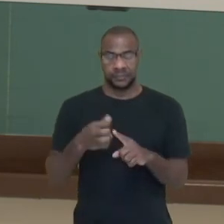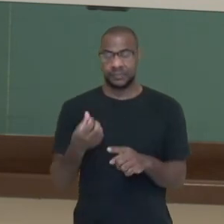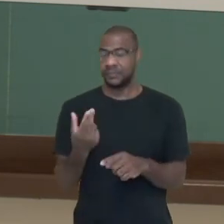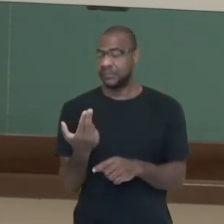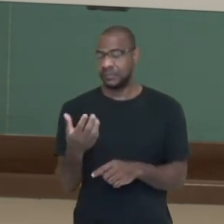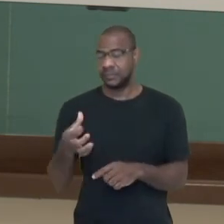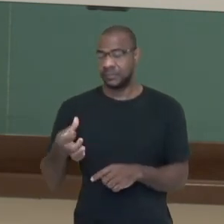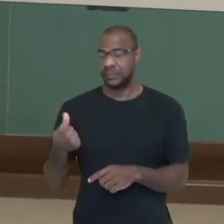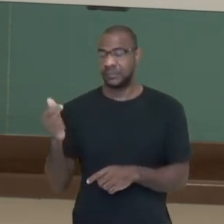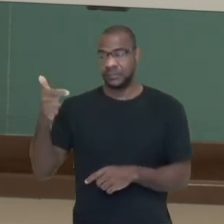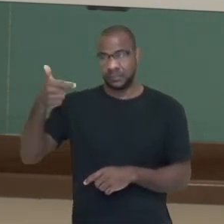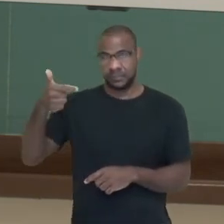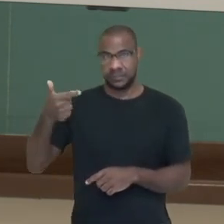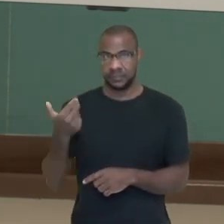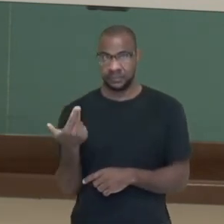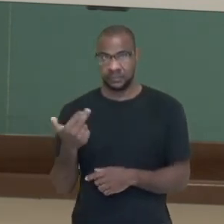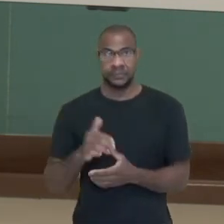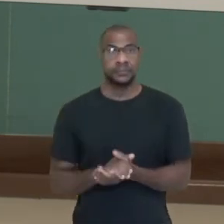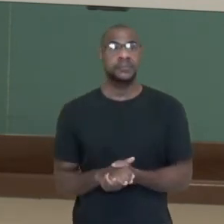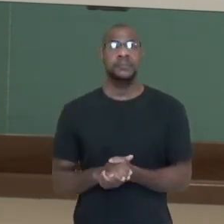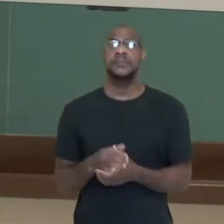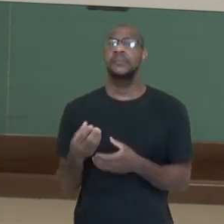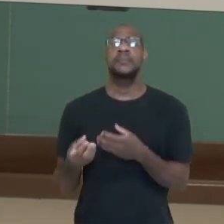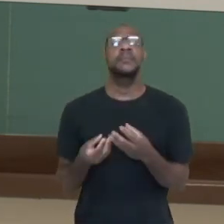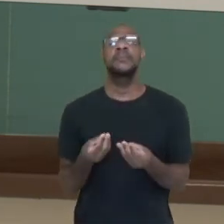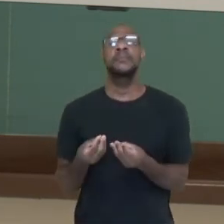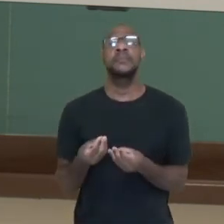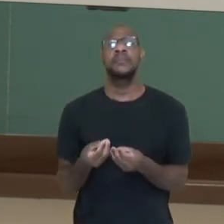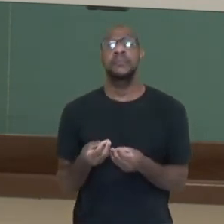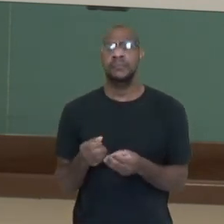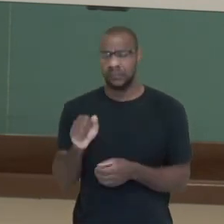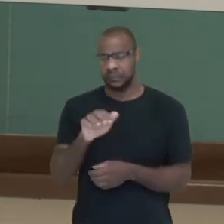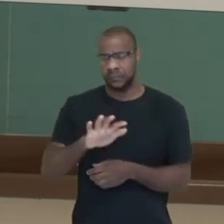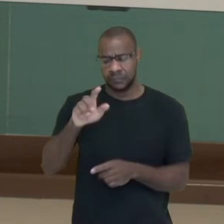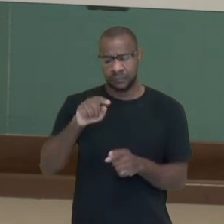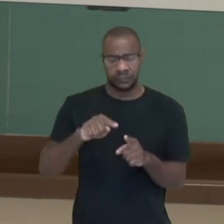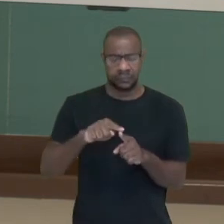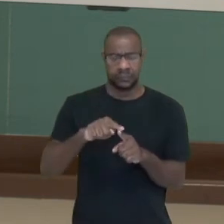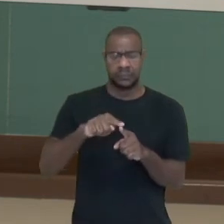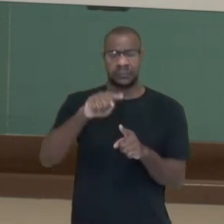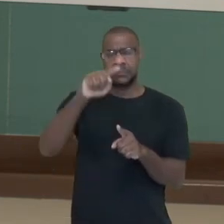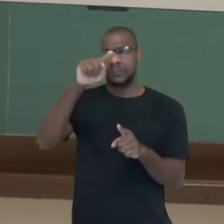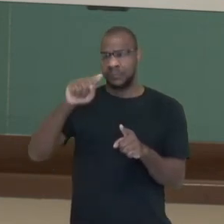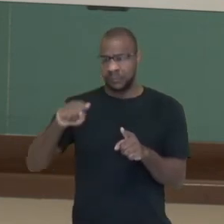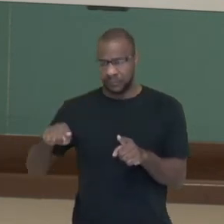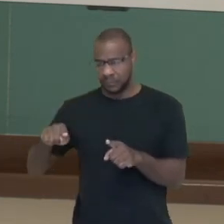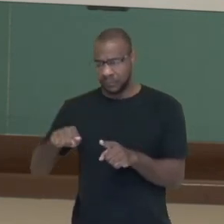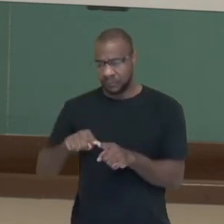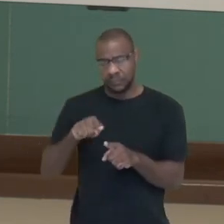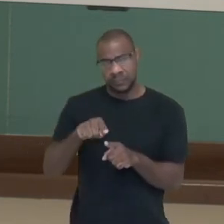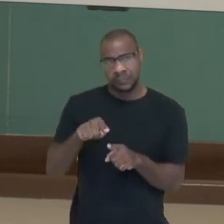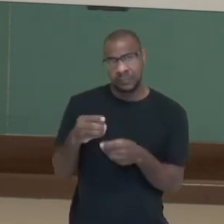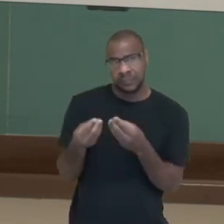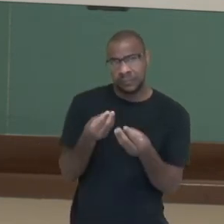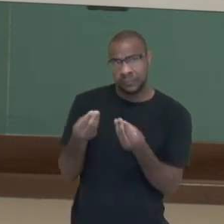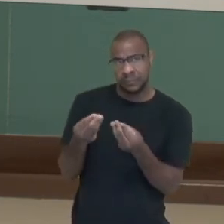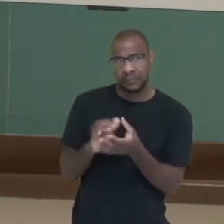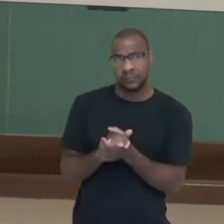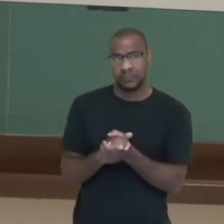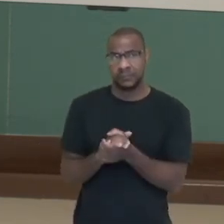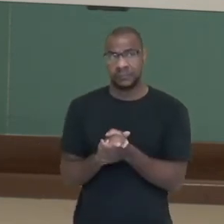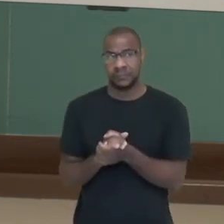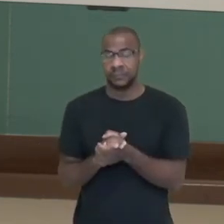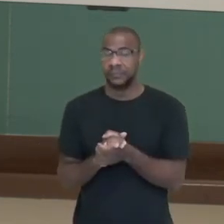E agora? Como é que eu vou calcular a área do triângulo? Vocês lembram? A área do triângulo tem uma fórmula, que é base